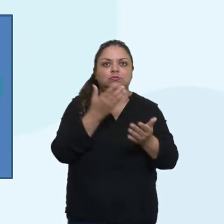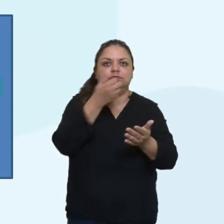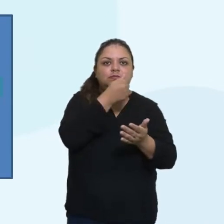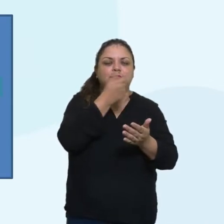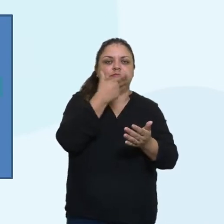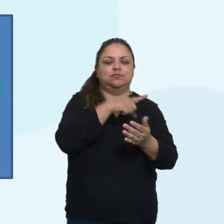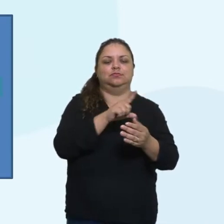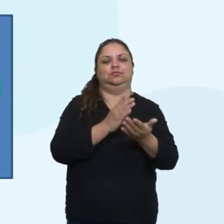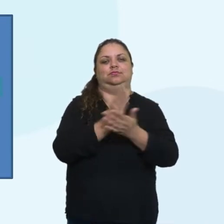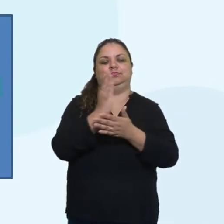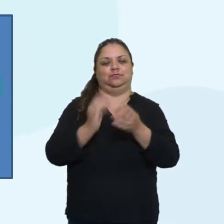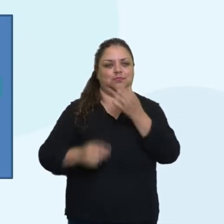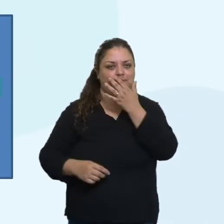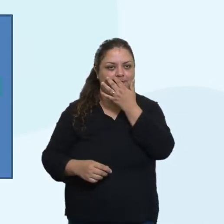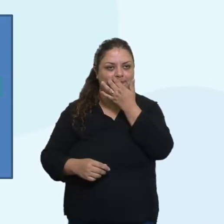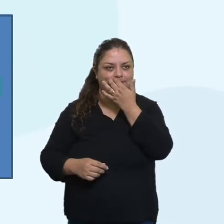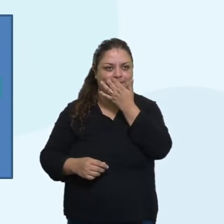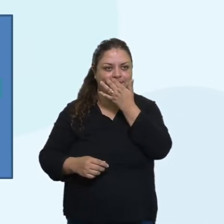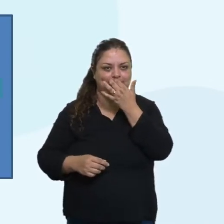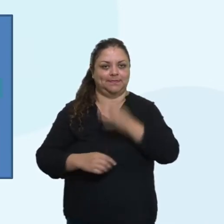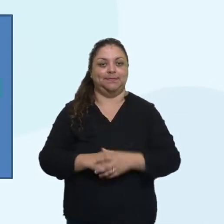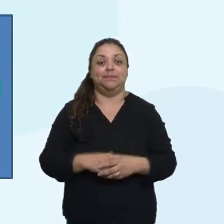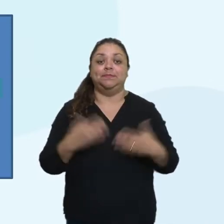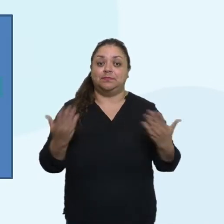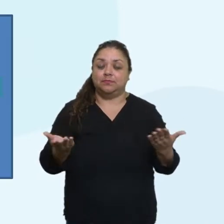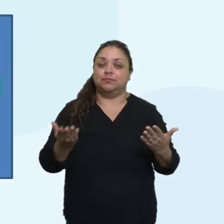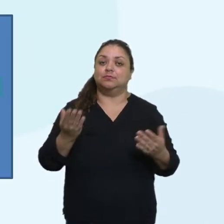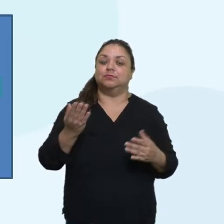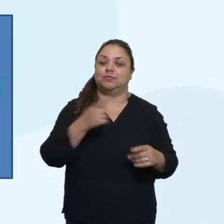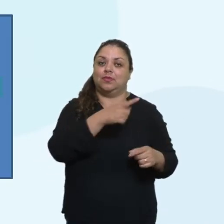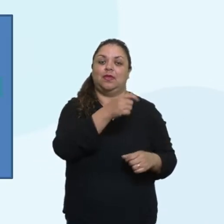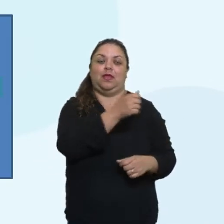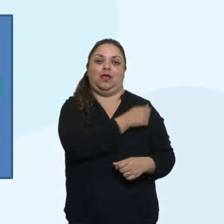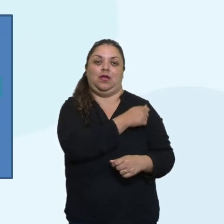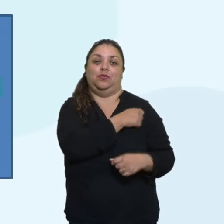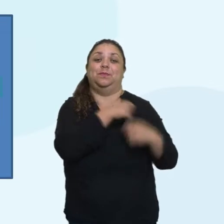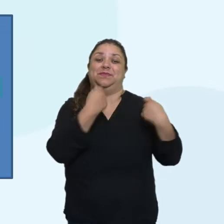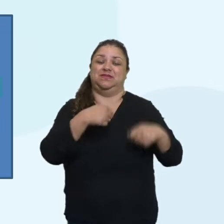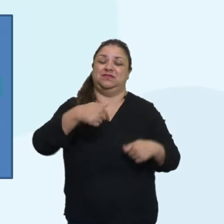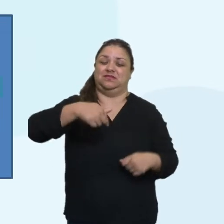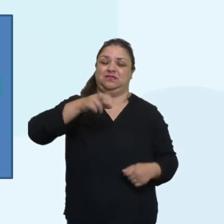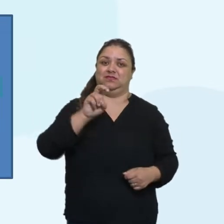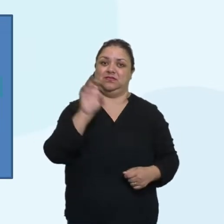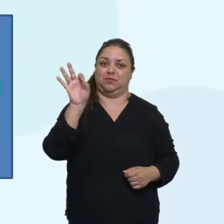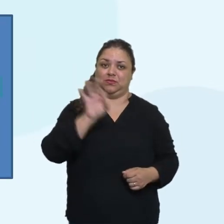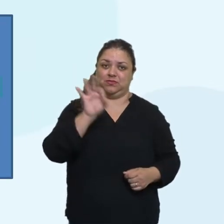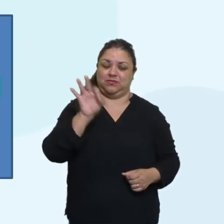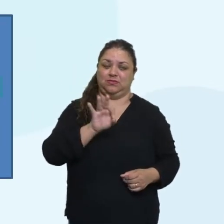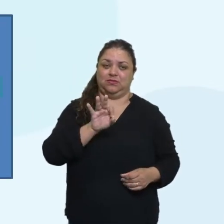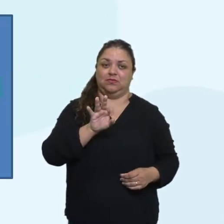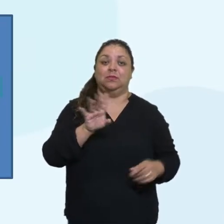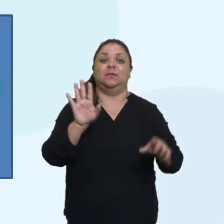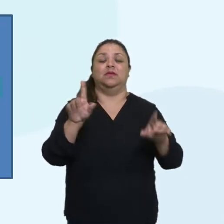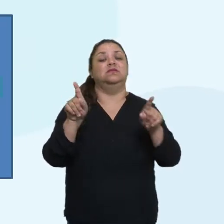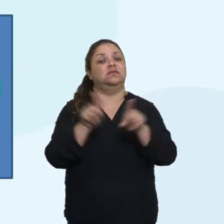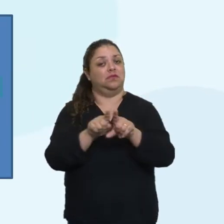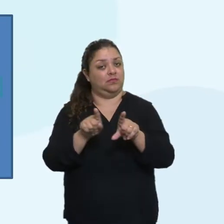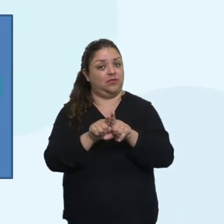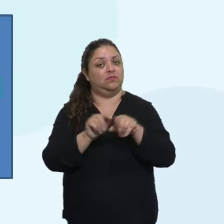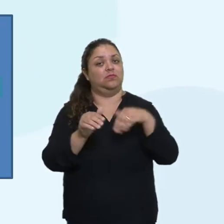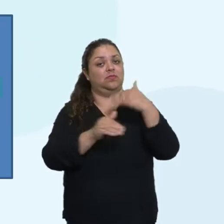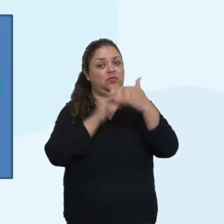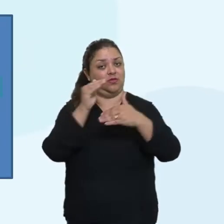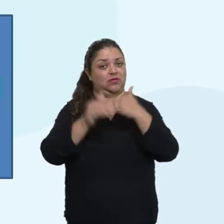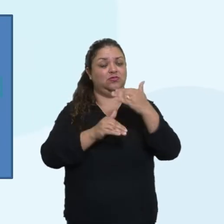para que o o estudante além de atingir o 75 por cento de frequência também possa progredir